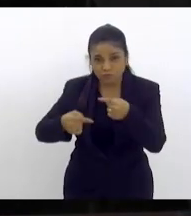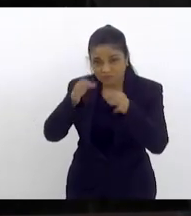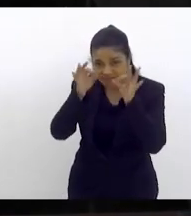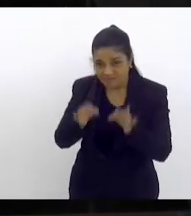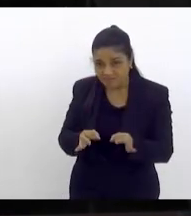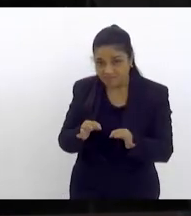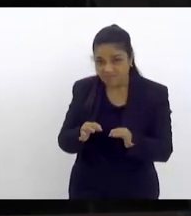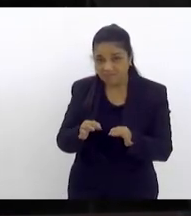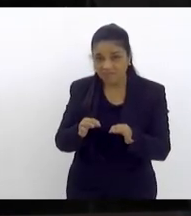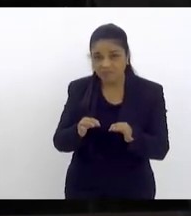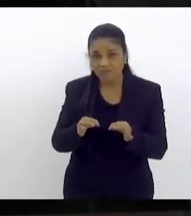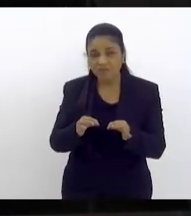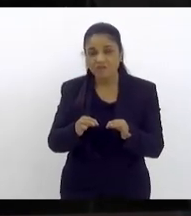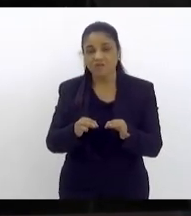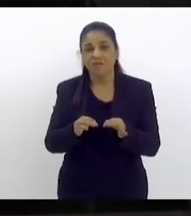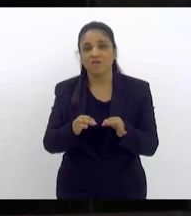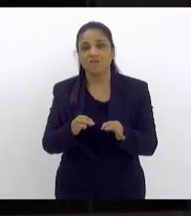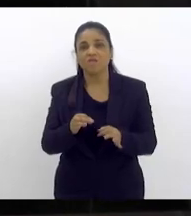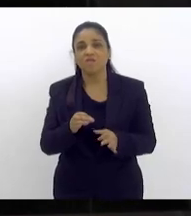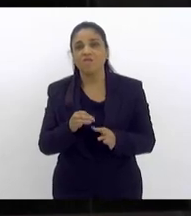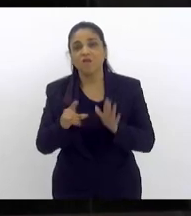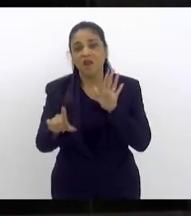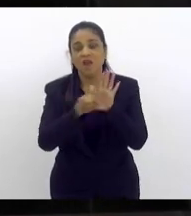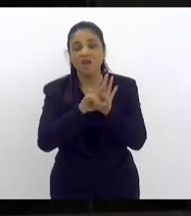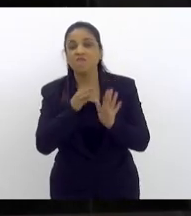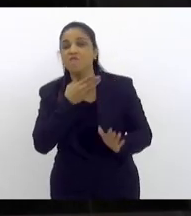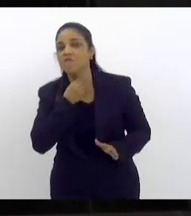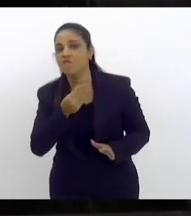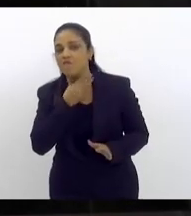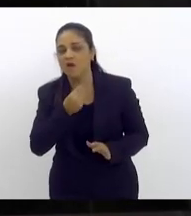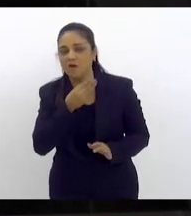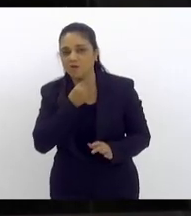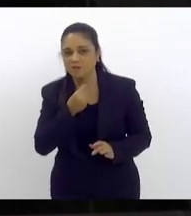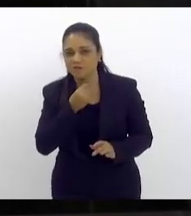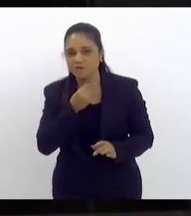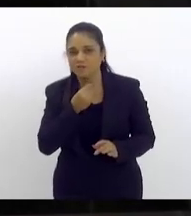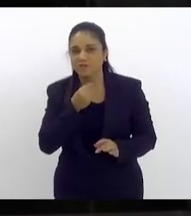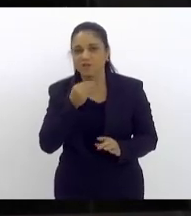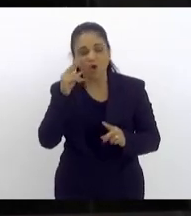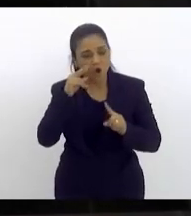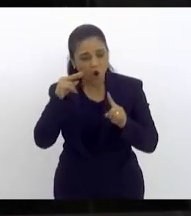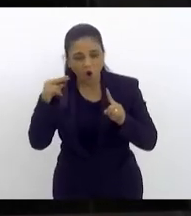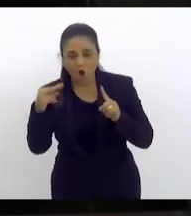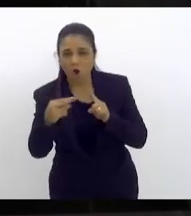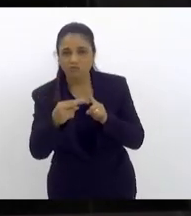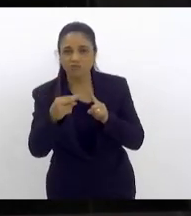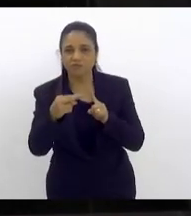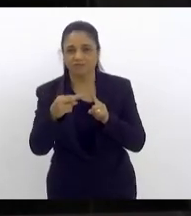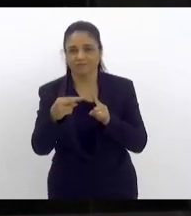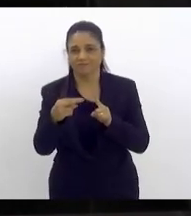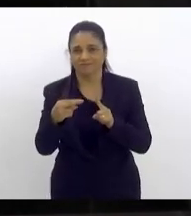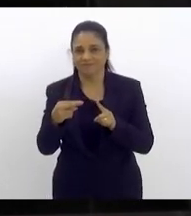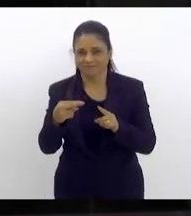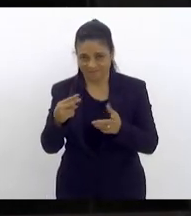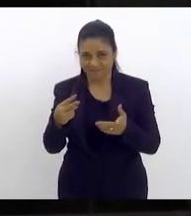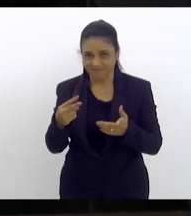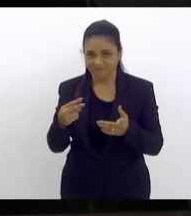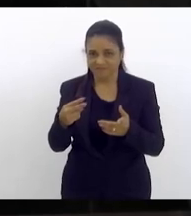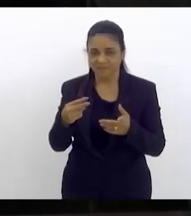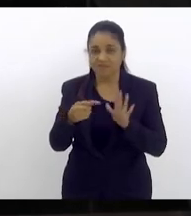de um falso Campo moral para além de uma falsa Ótica conservadora que também tá sendo